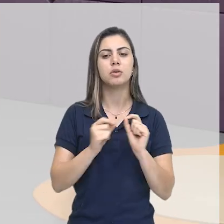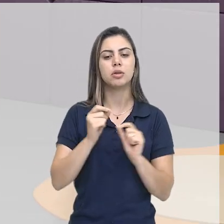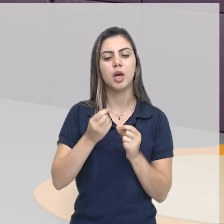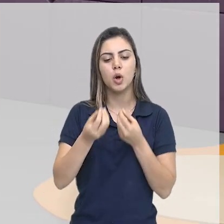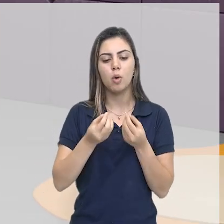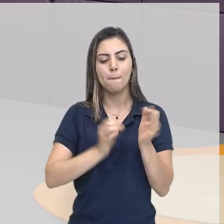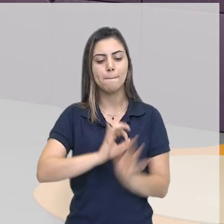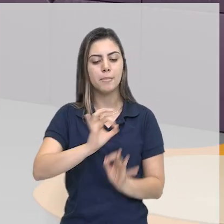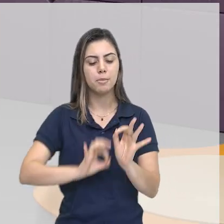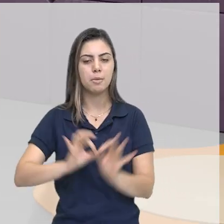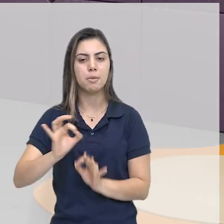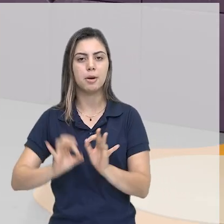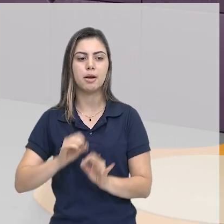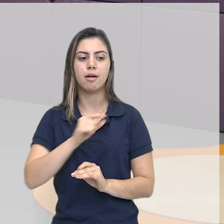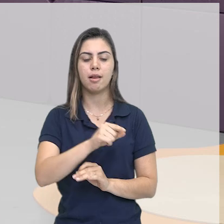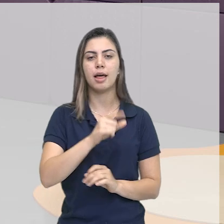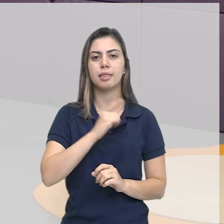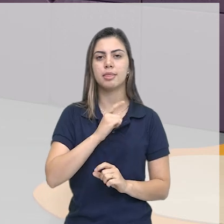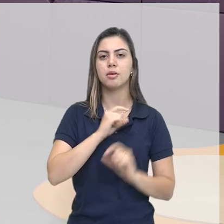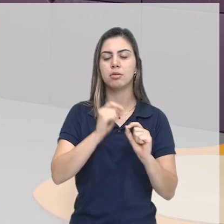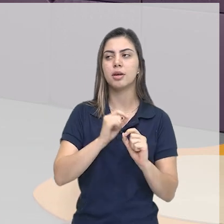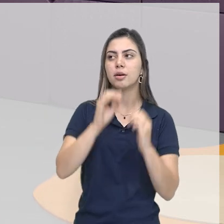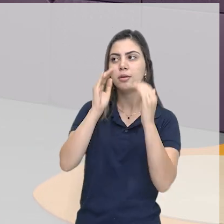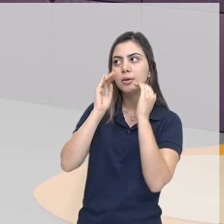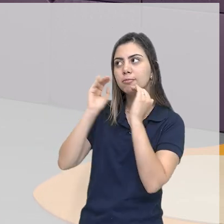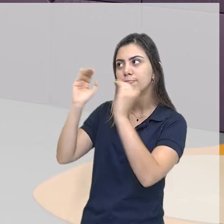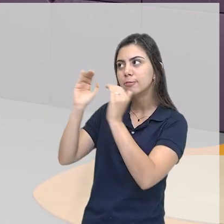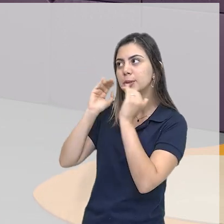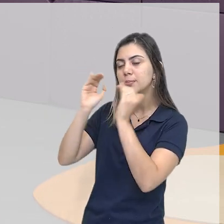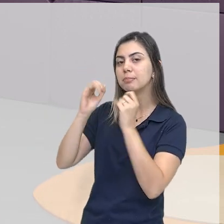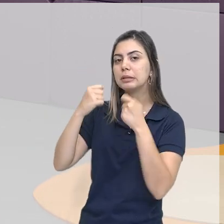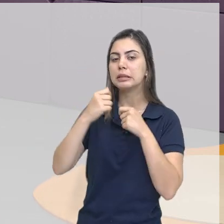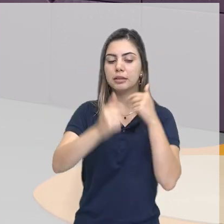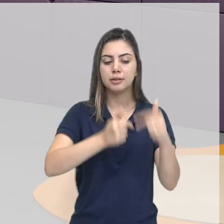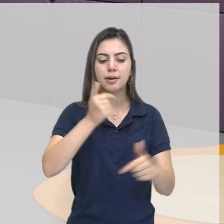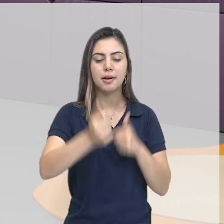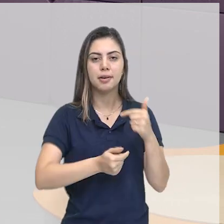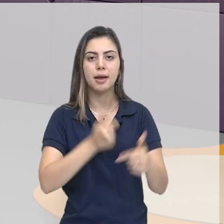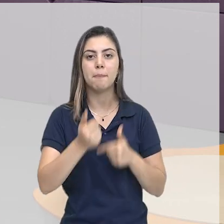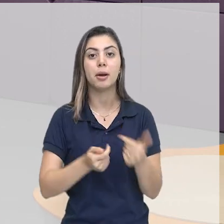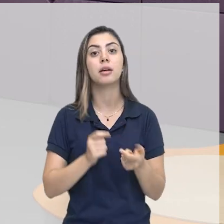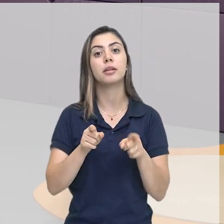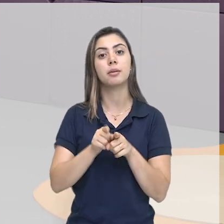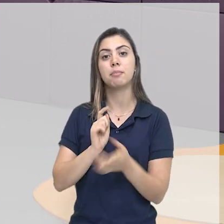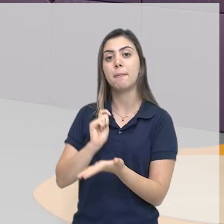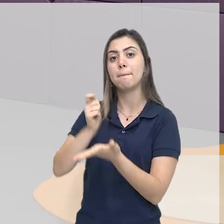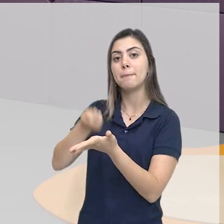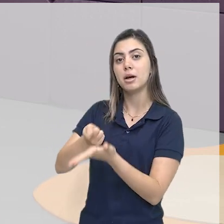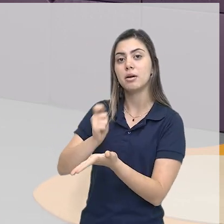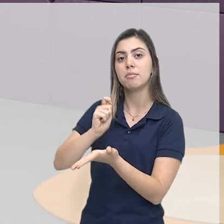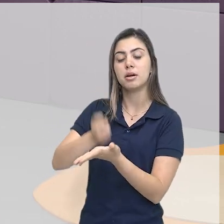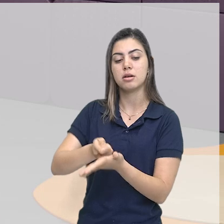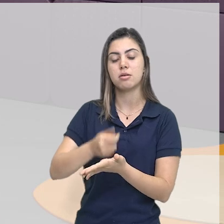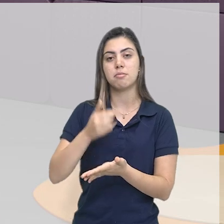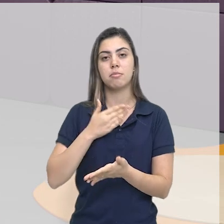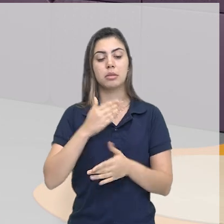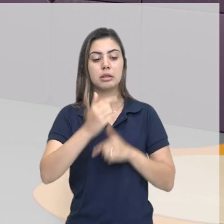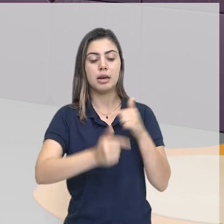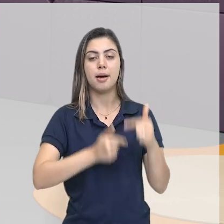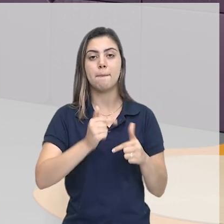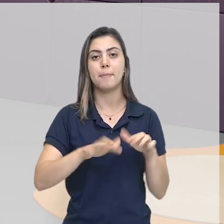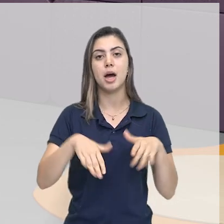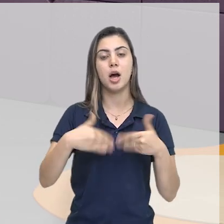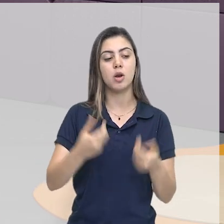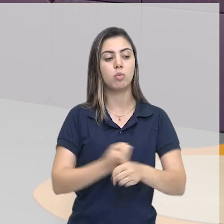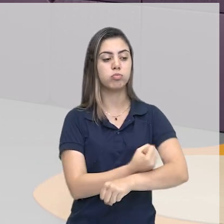esse servo, né, sempre produzindo e pagando com o seu trabalho ou